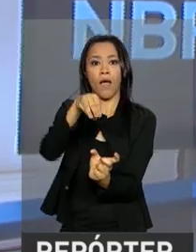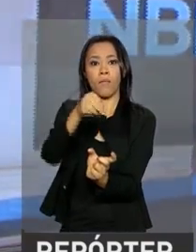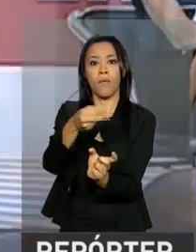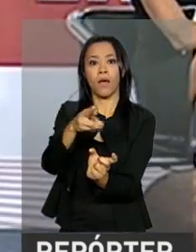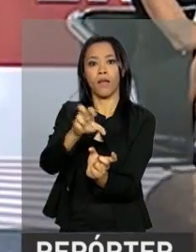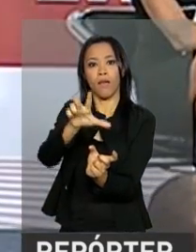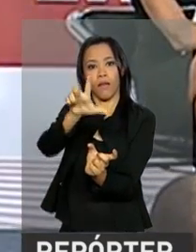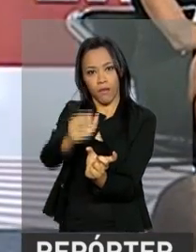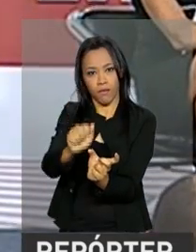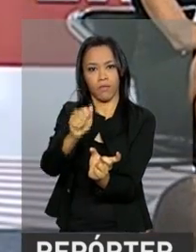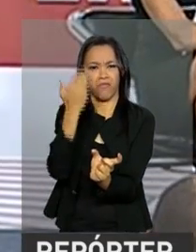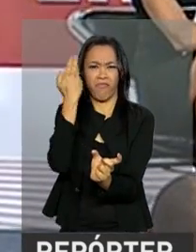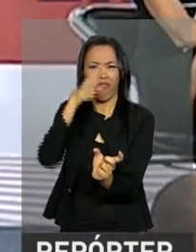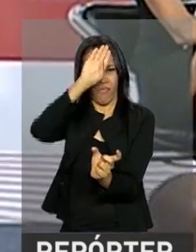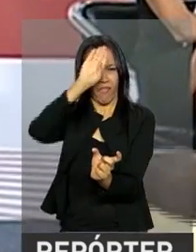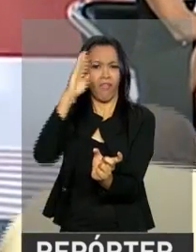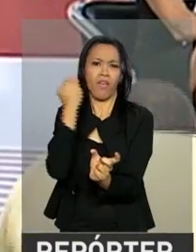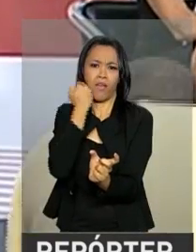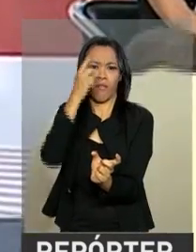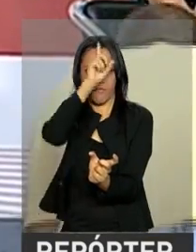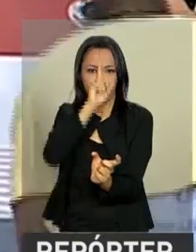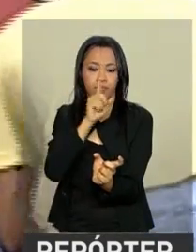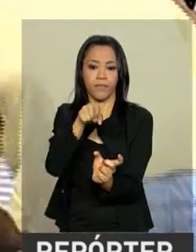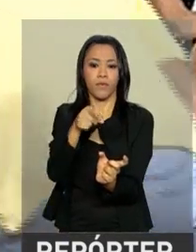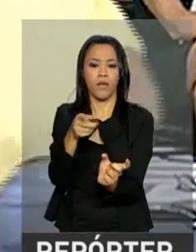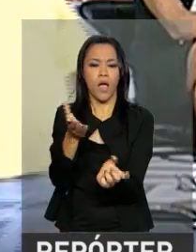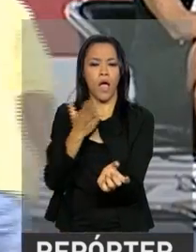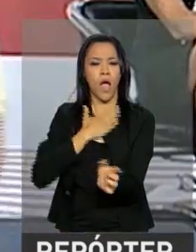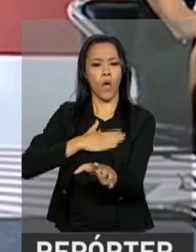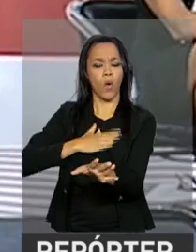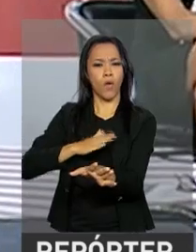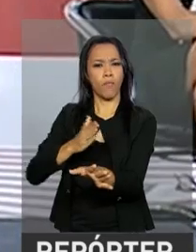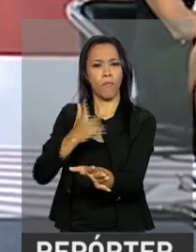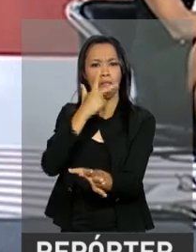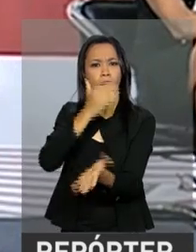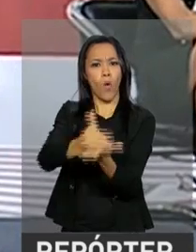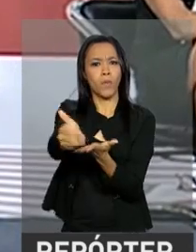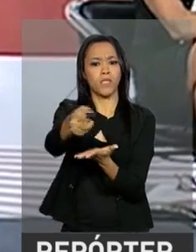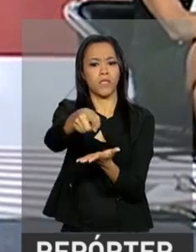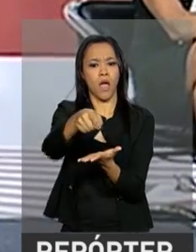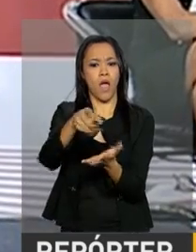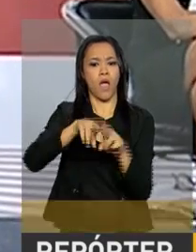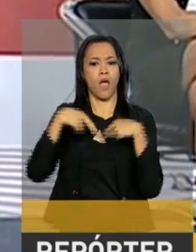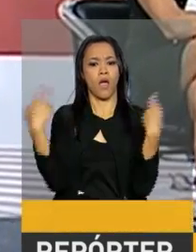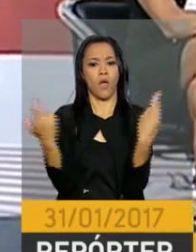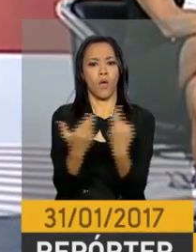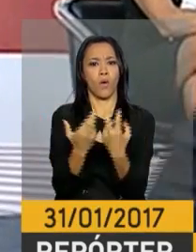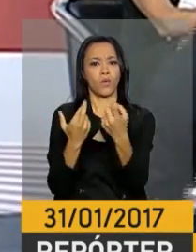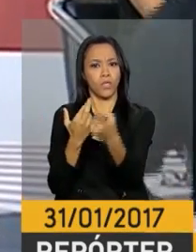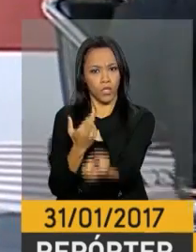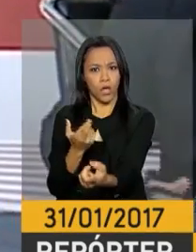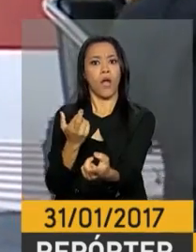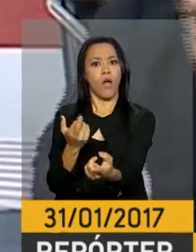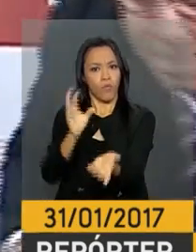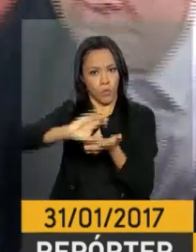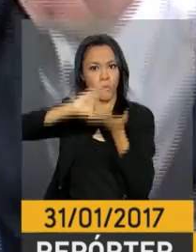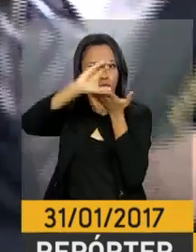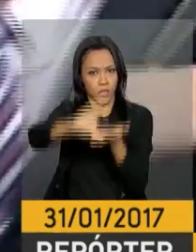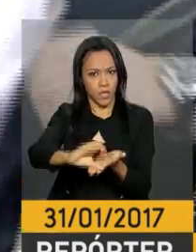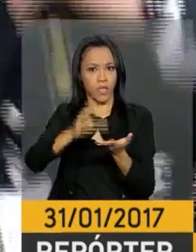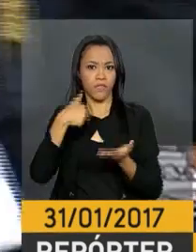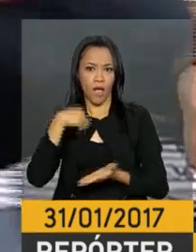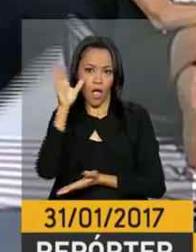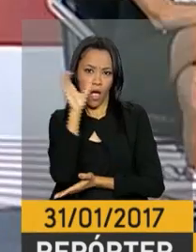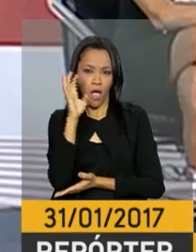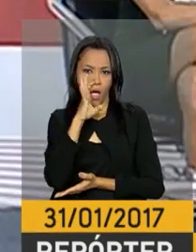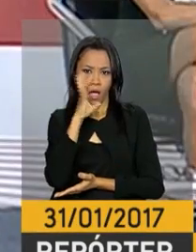a vai começar agora o a reunião do conselhão lá onde tá o João Pedro Neto acompanhando e a gente também vai acompanhar